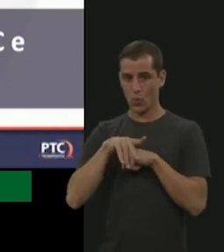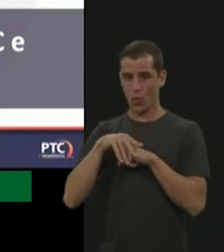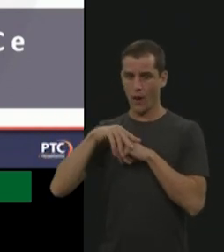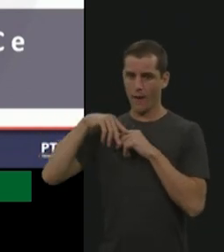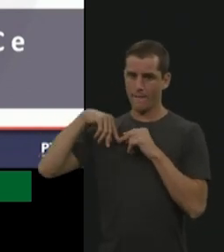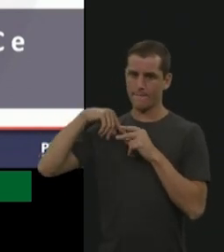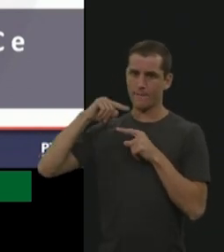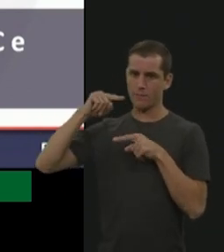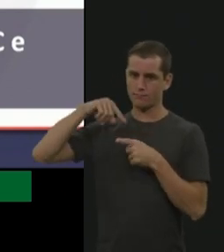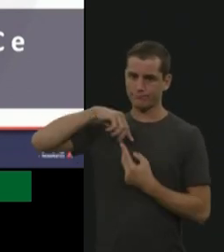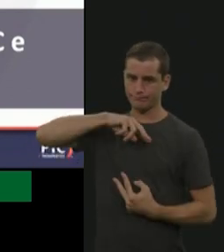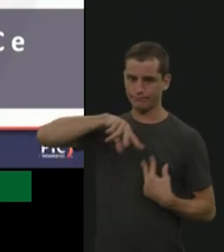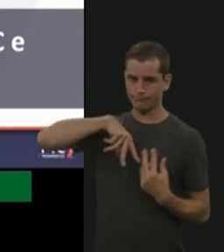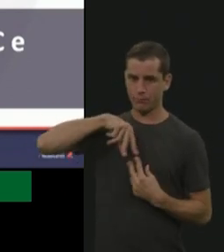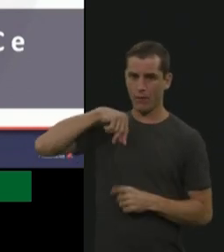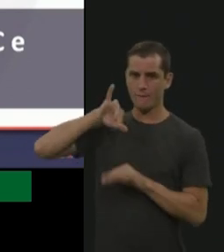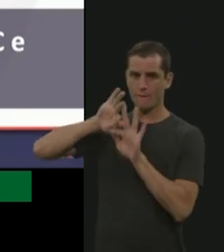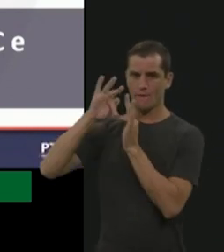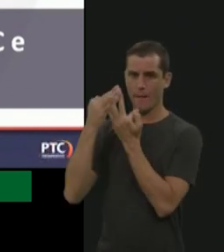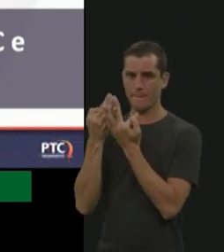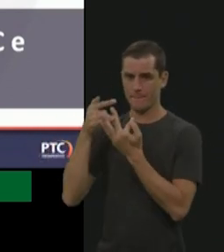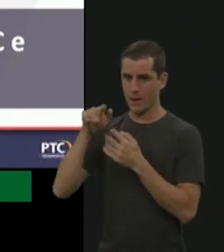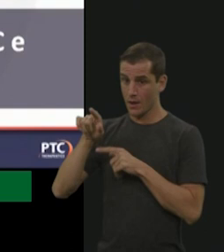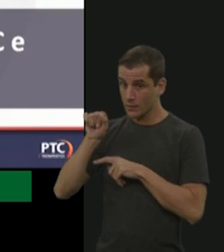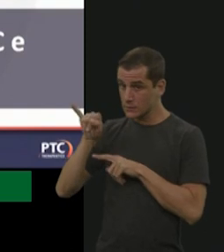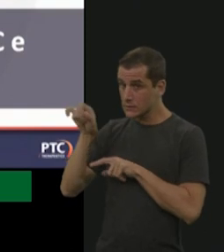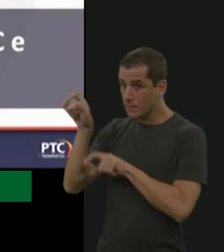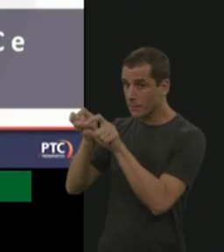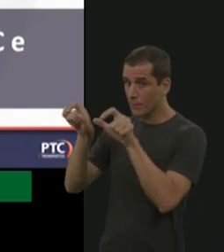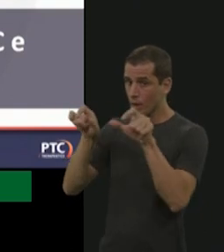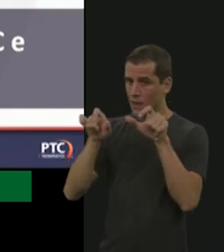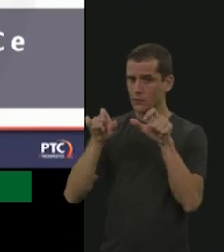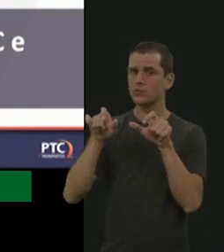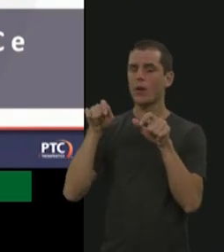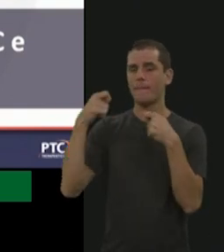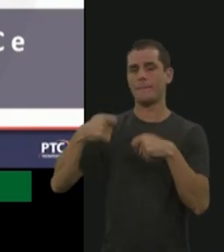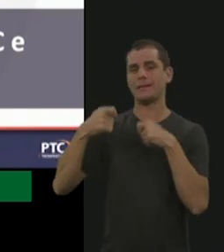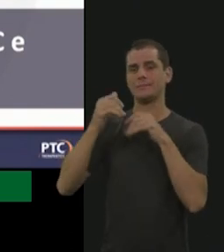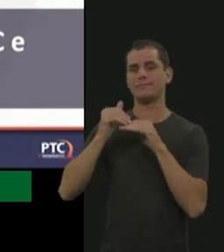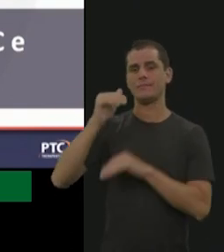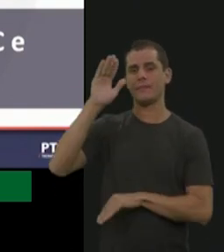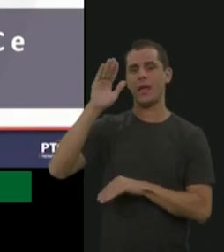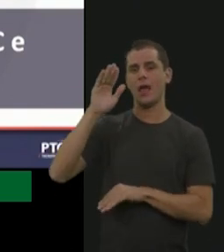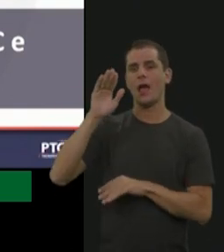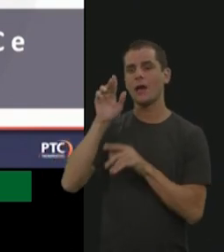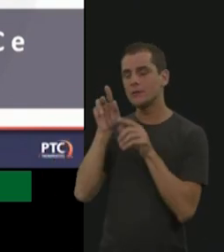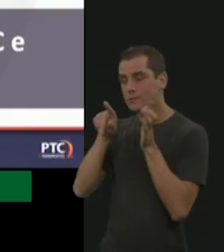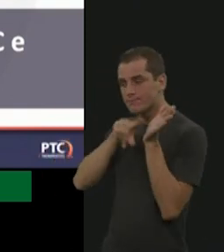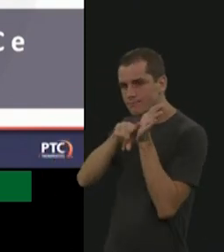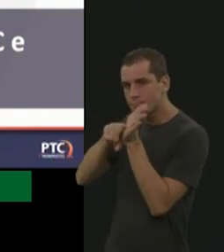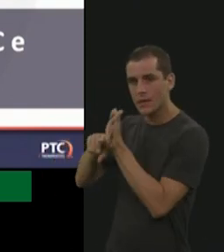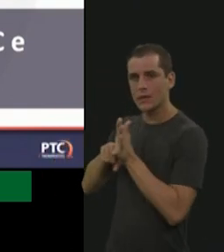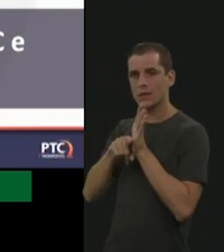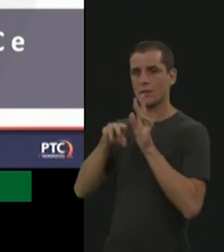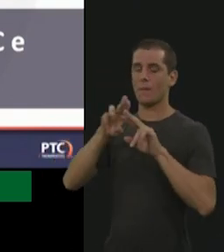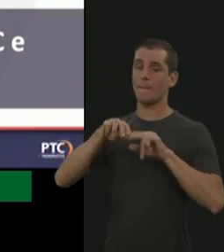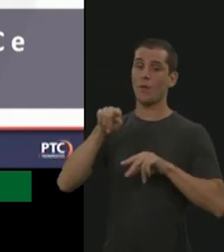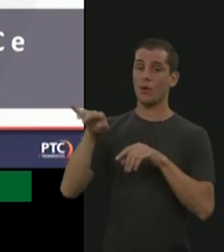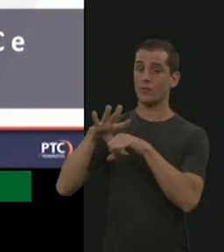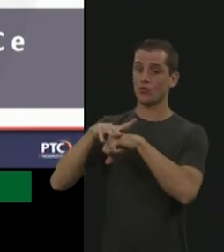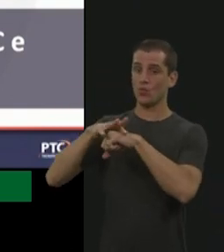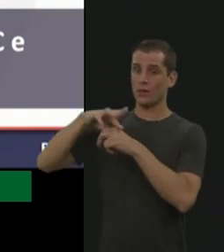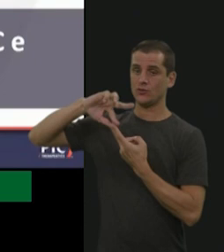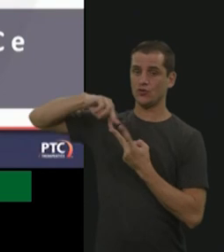né, correndo ali na família, se são pessoas aparentadas, aumenta a chance de ter uma doença genética, né, por conta de ambos